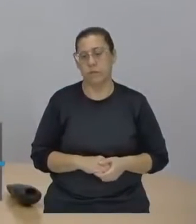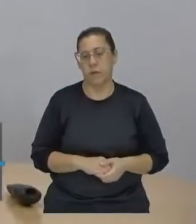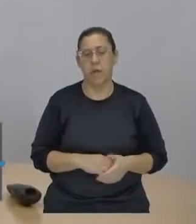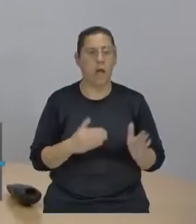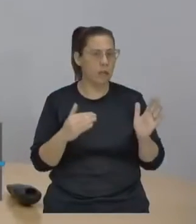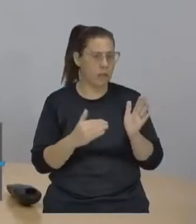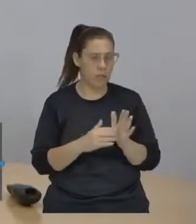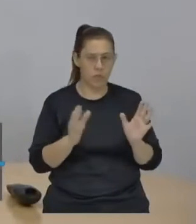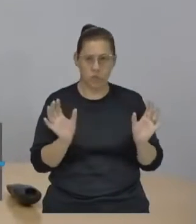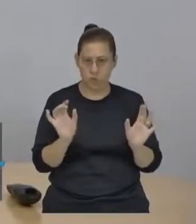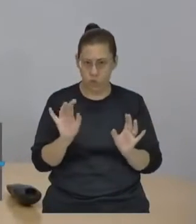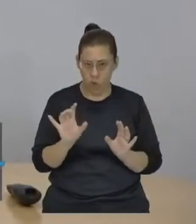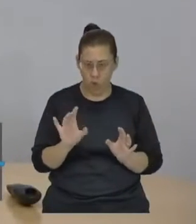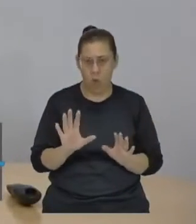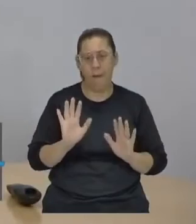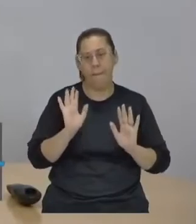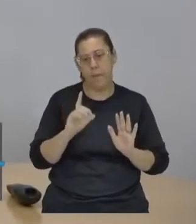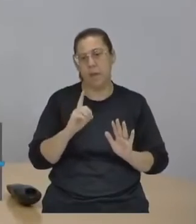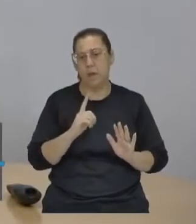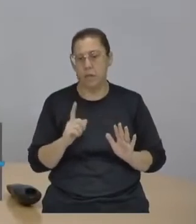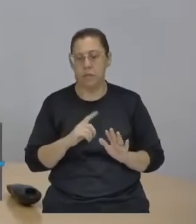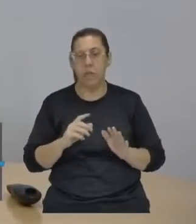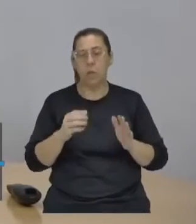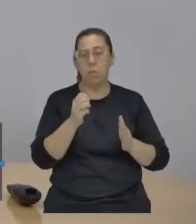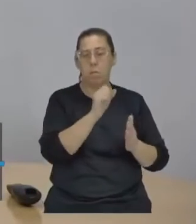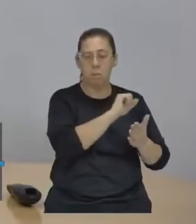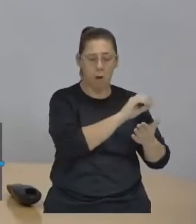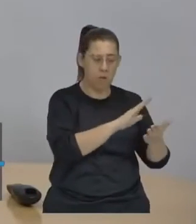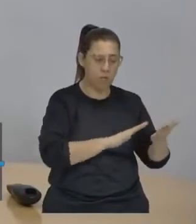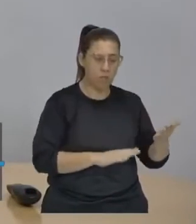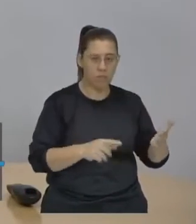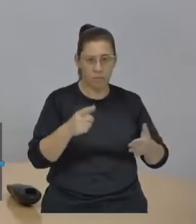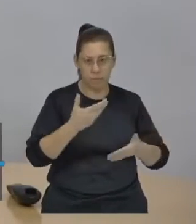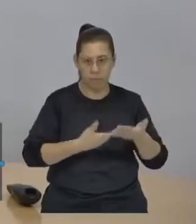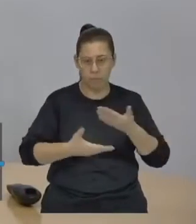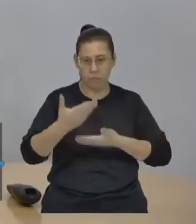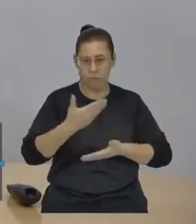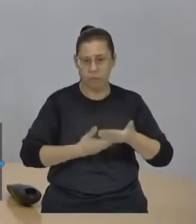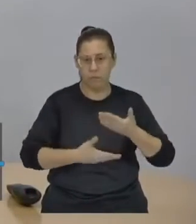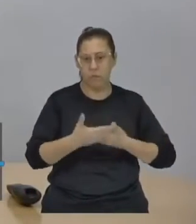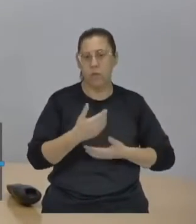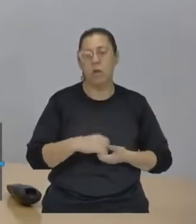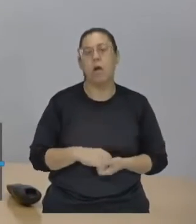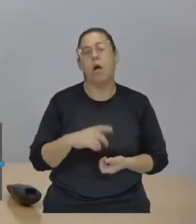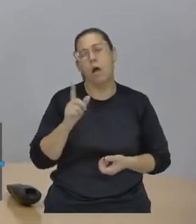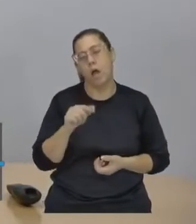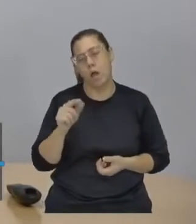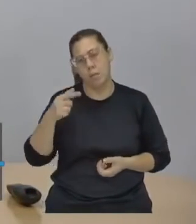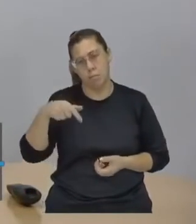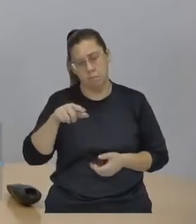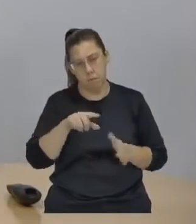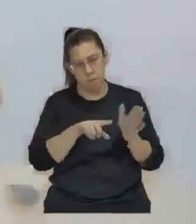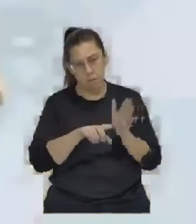aí mesmo, só que tem uma atividade para compartilhar, que na verdade era para